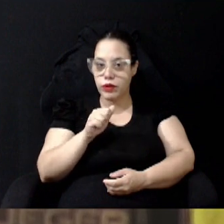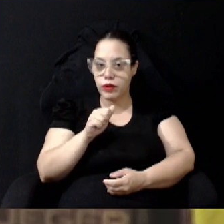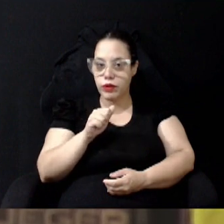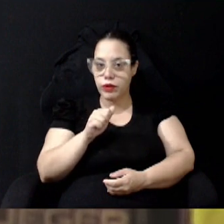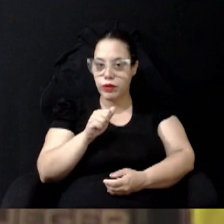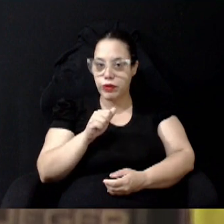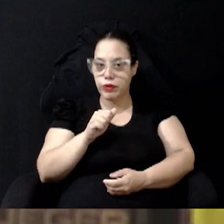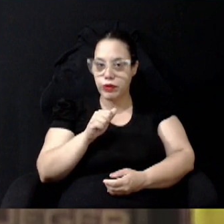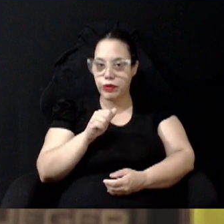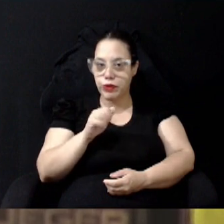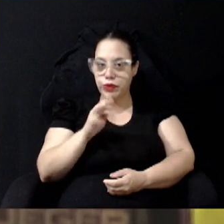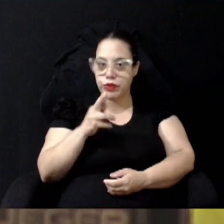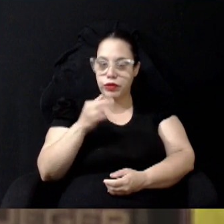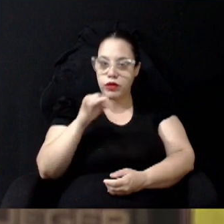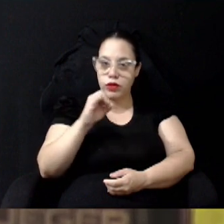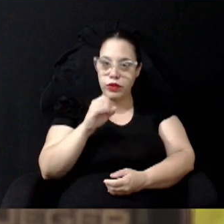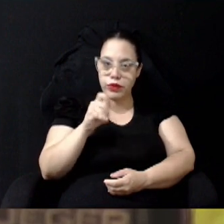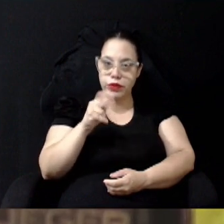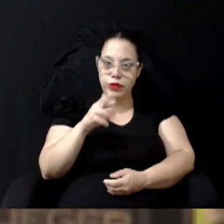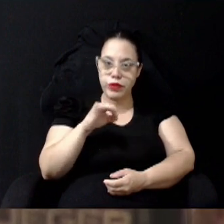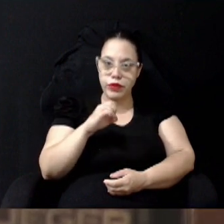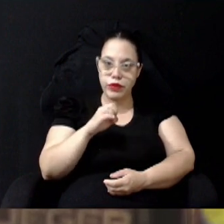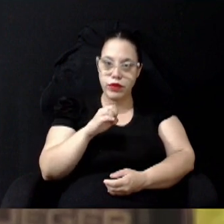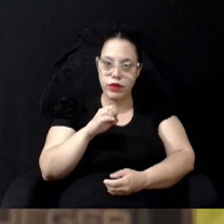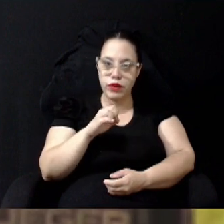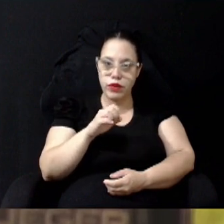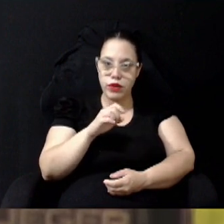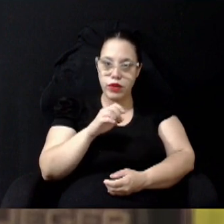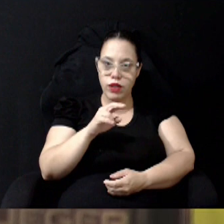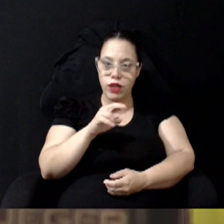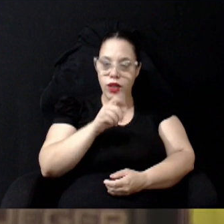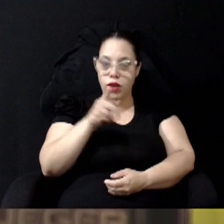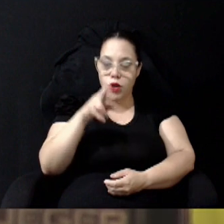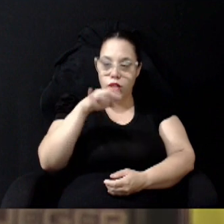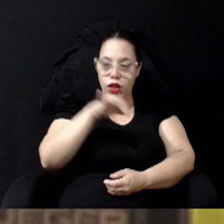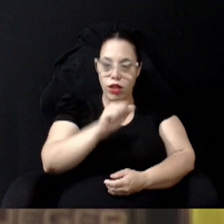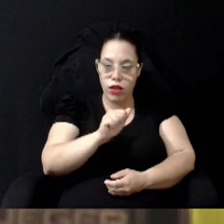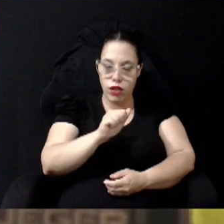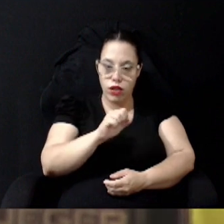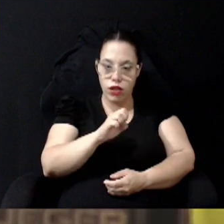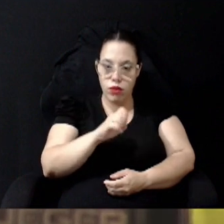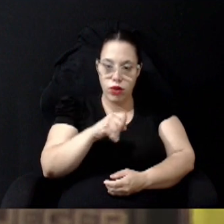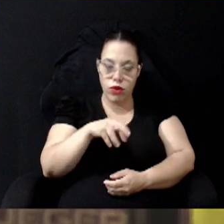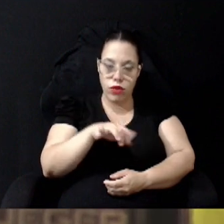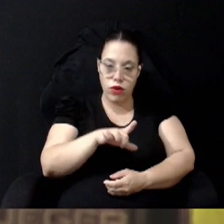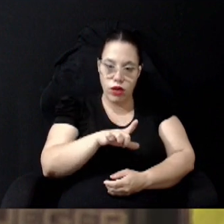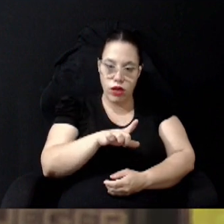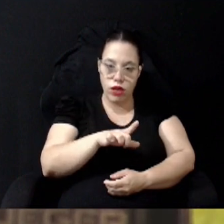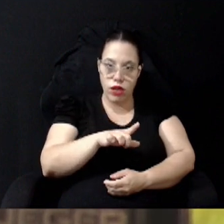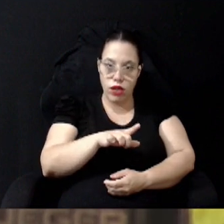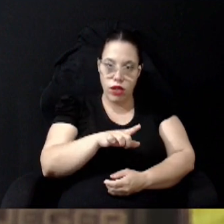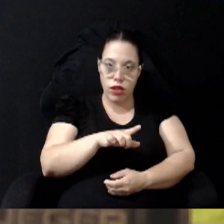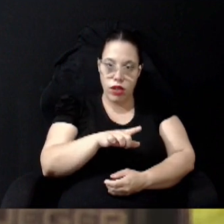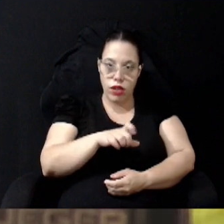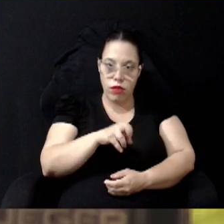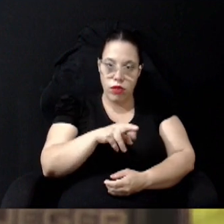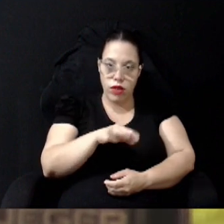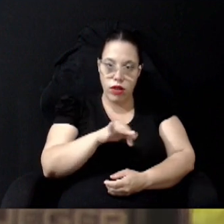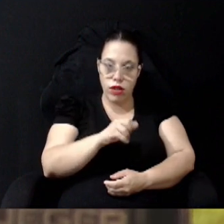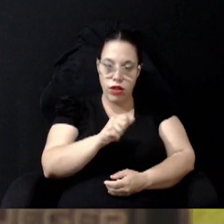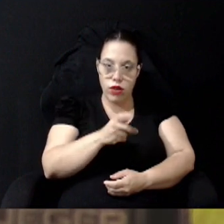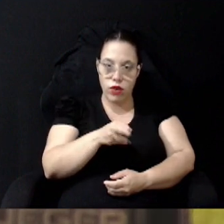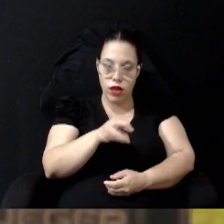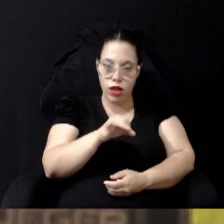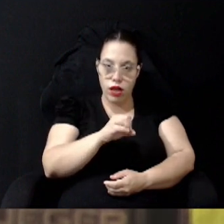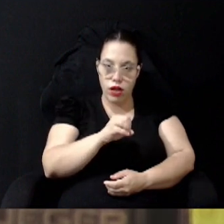Francisco de Almeida, Suzana Eufrásio da Conceição, Manuel de Oliveira, Maria da Conceição, Francisco